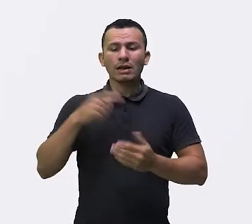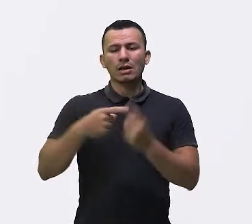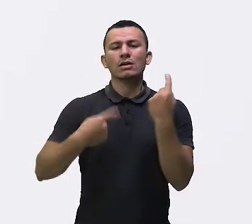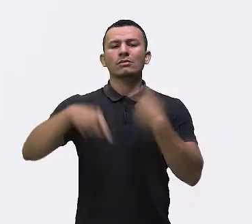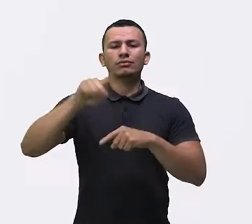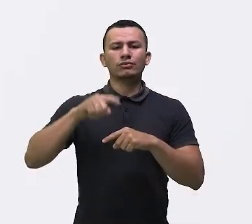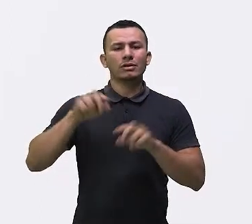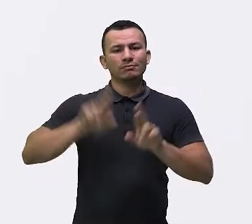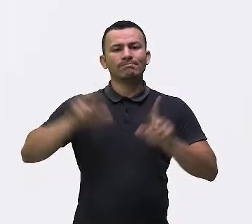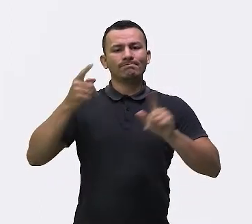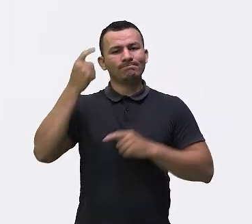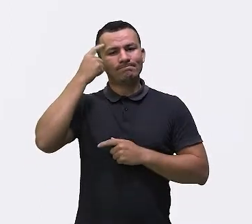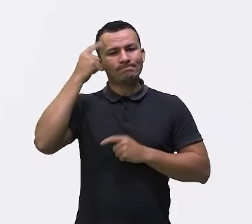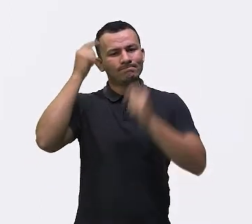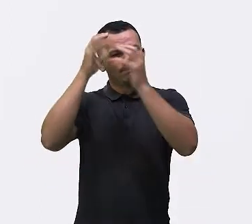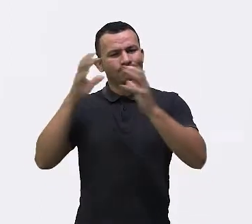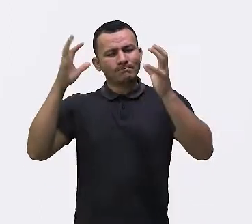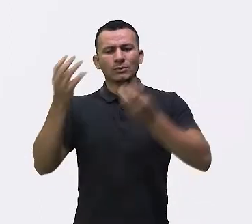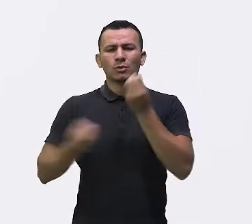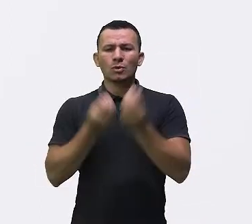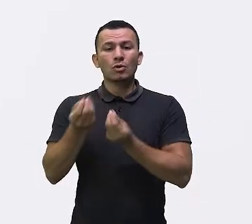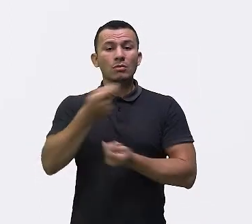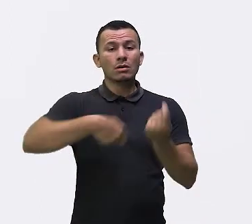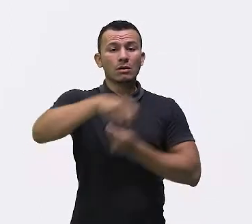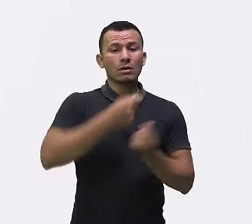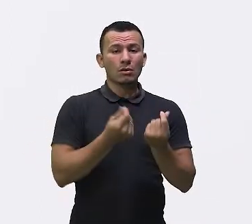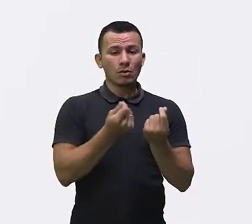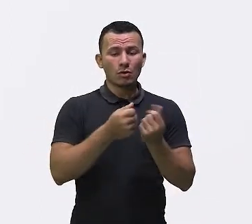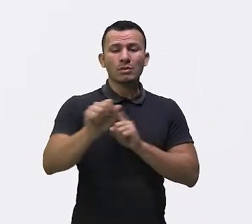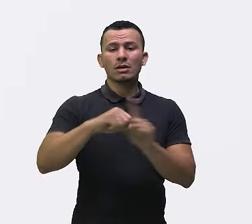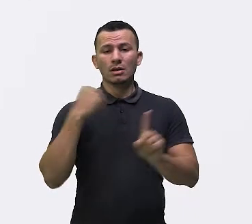de pensar a economia, a